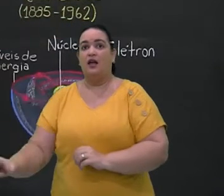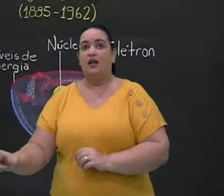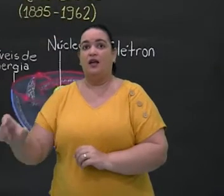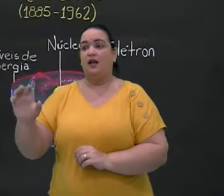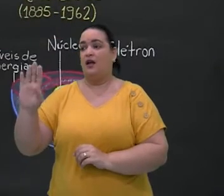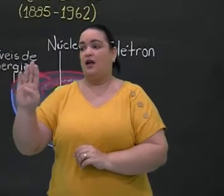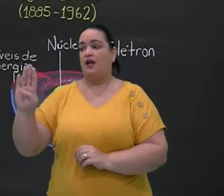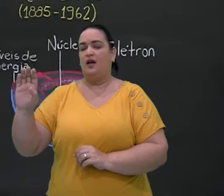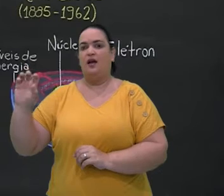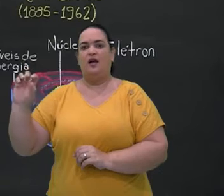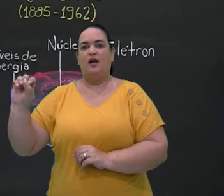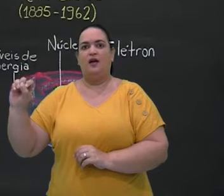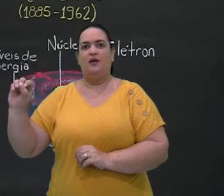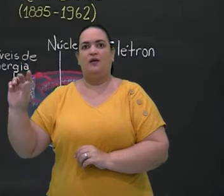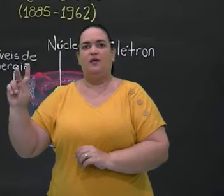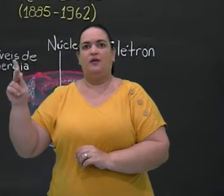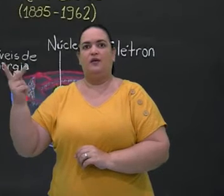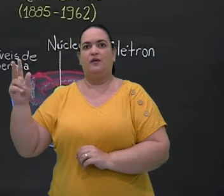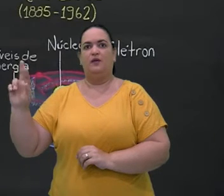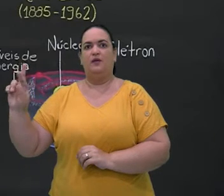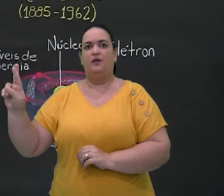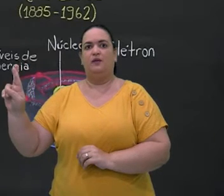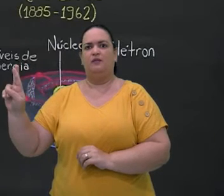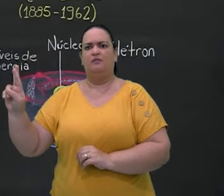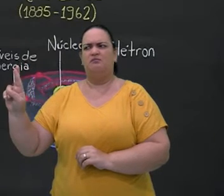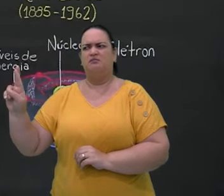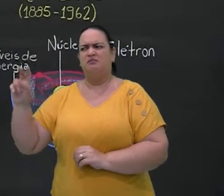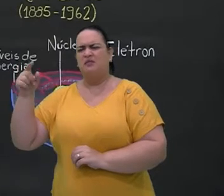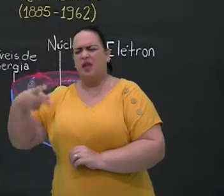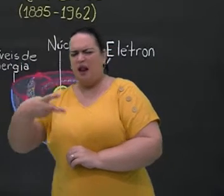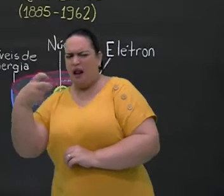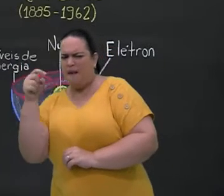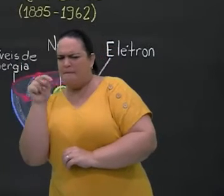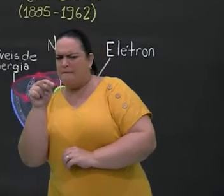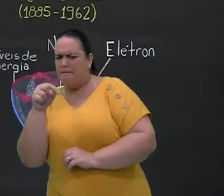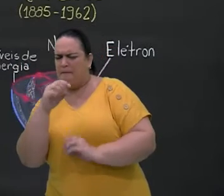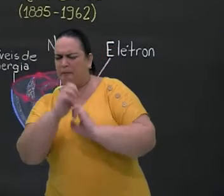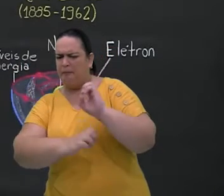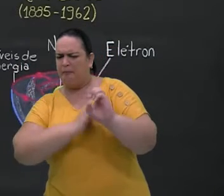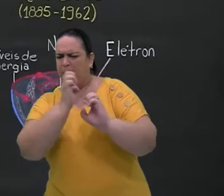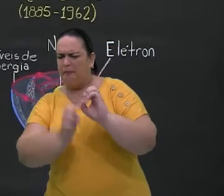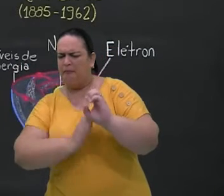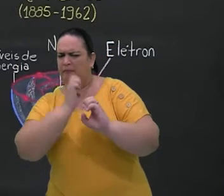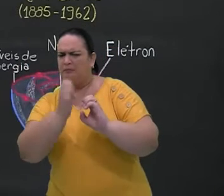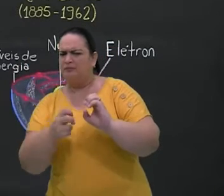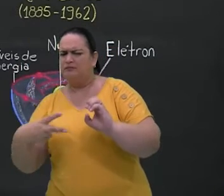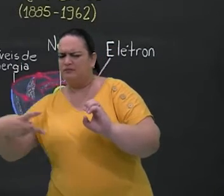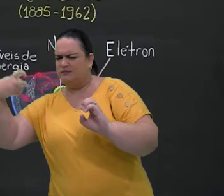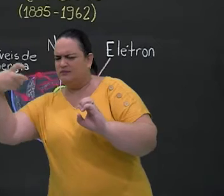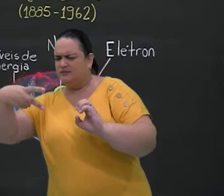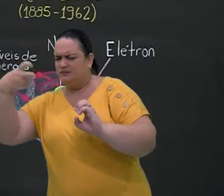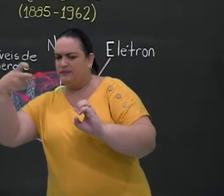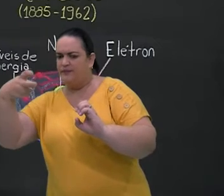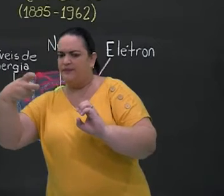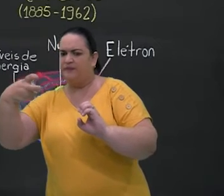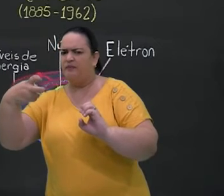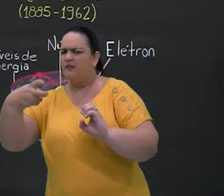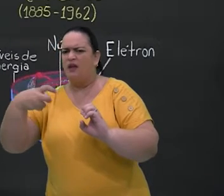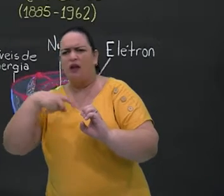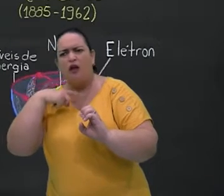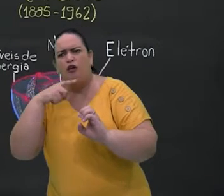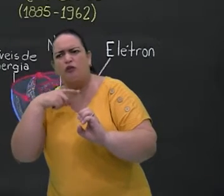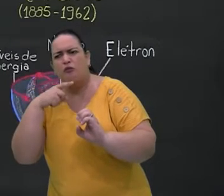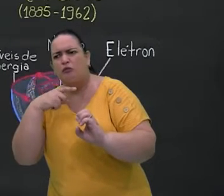Bohr. Niels Bohr fica intrigado com o movimento dos elétrons ao redor desse núcleo e da não colisão